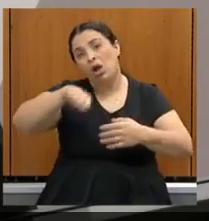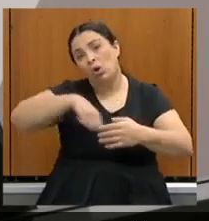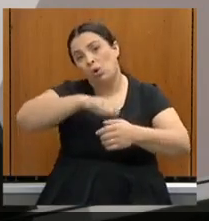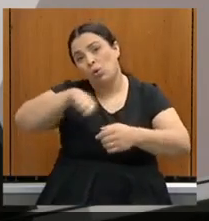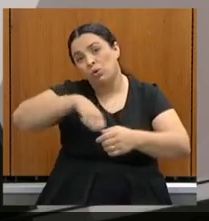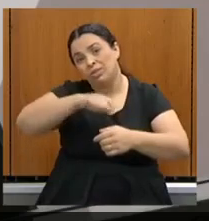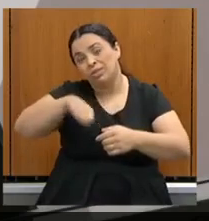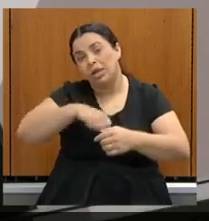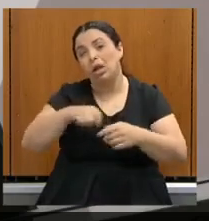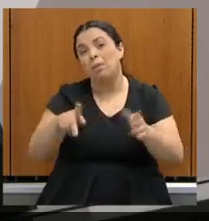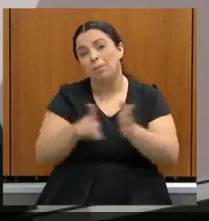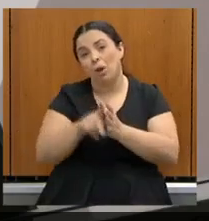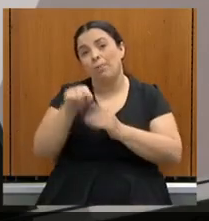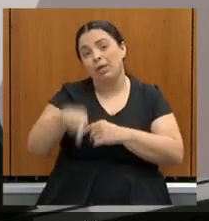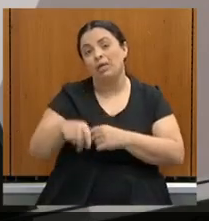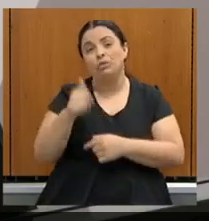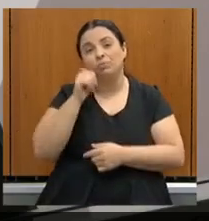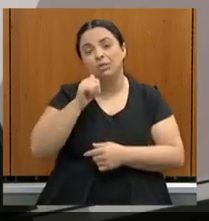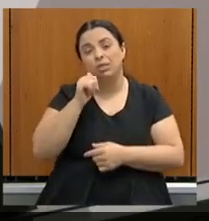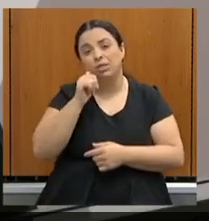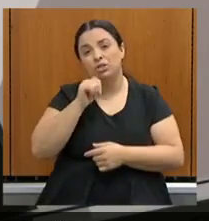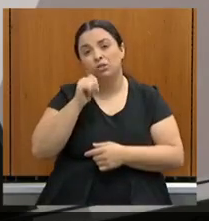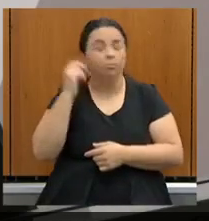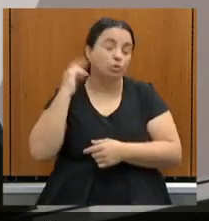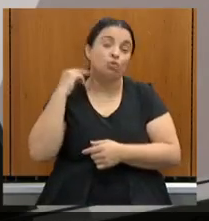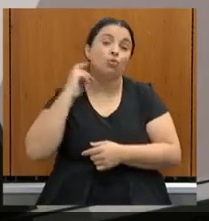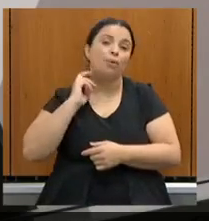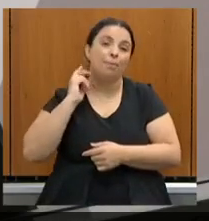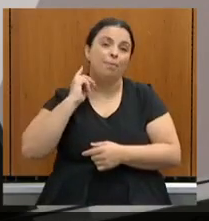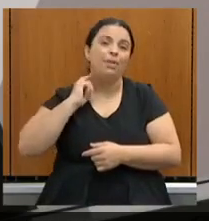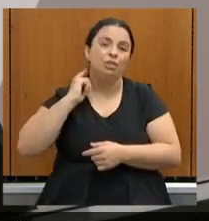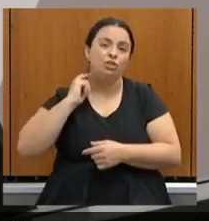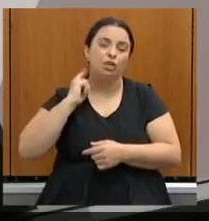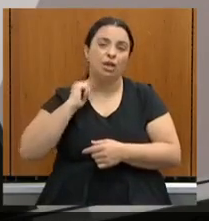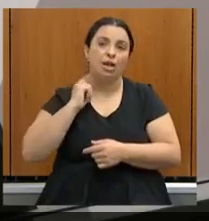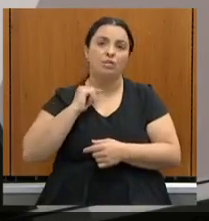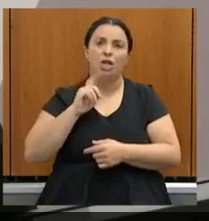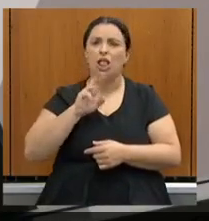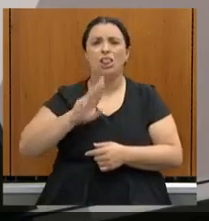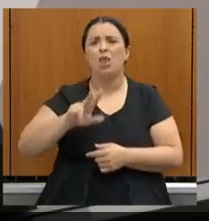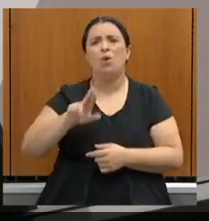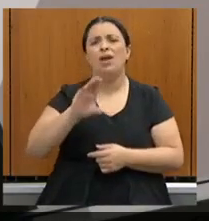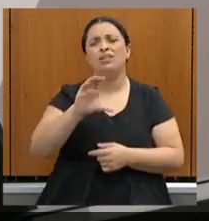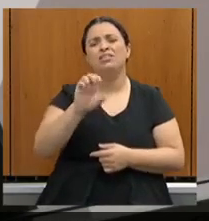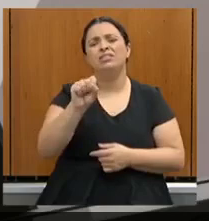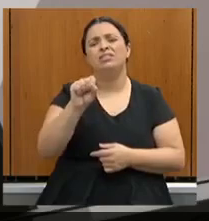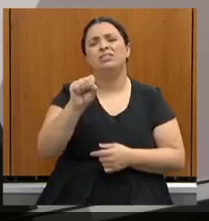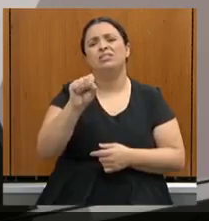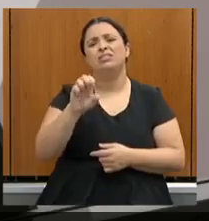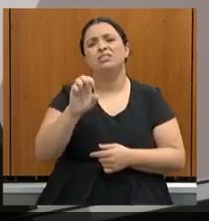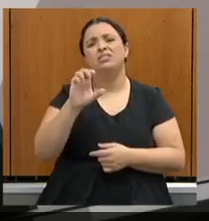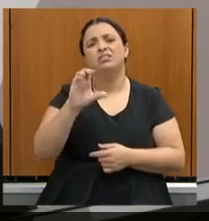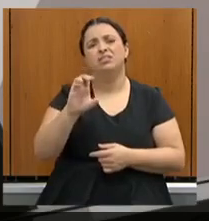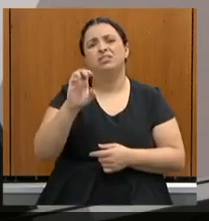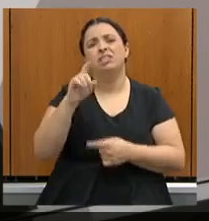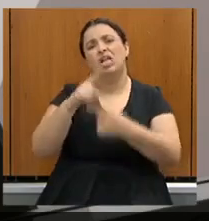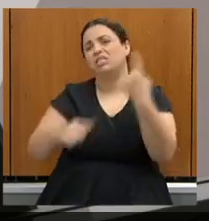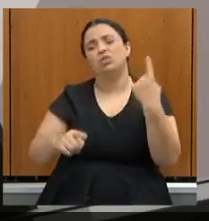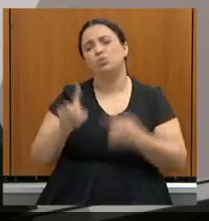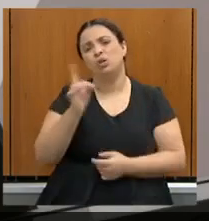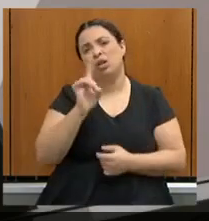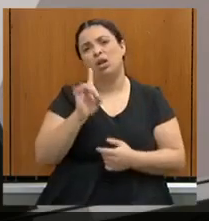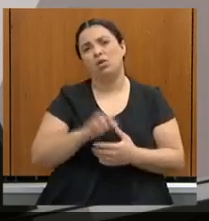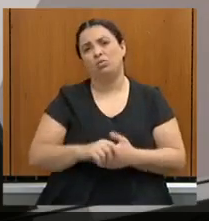falar da cultura mineira, não é censura, falar do patrimônio histórico de Minas, não é censura, é